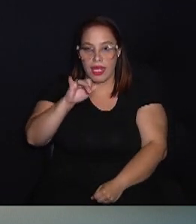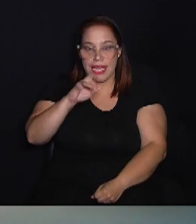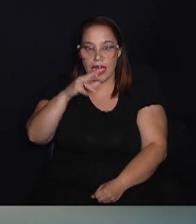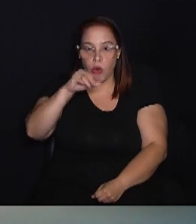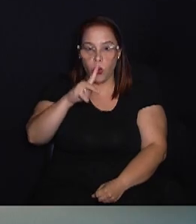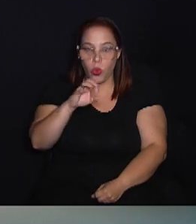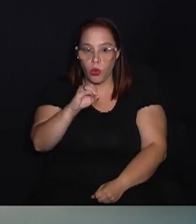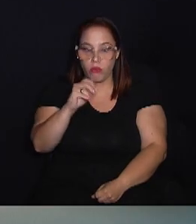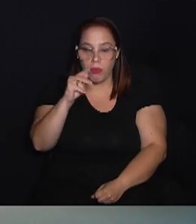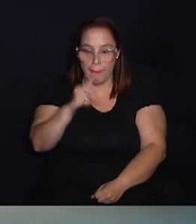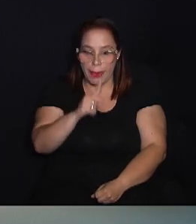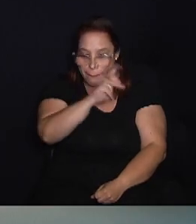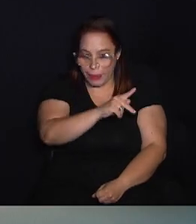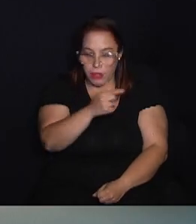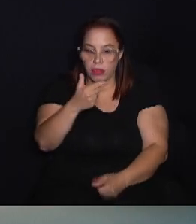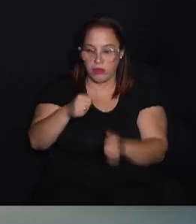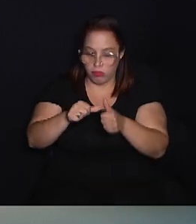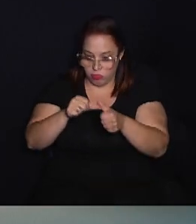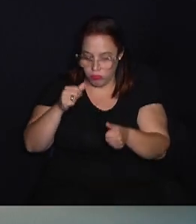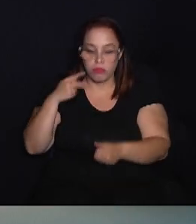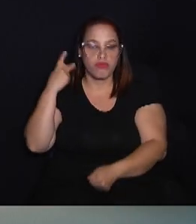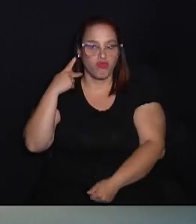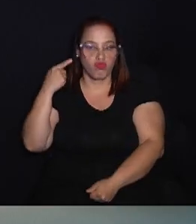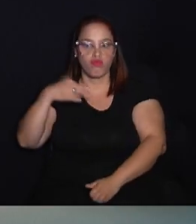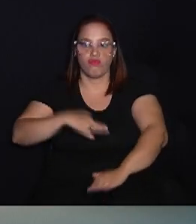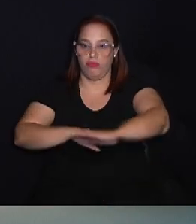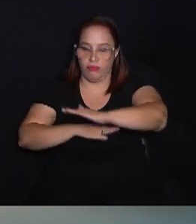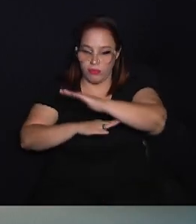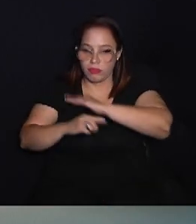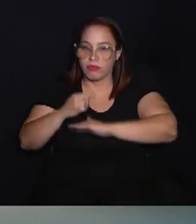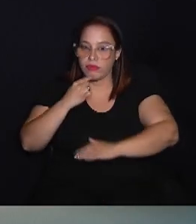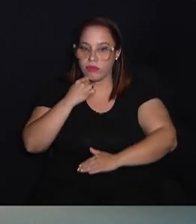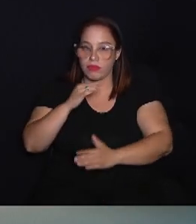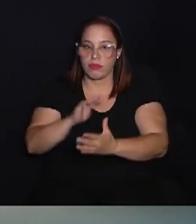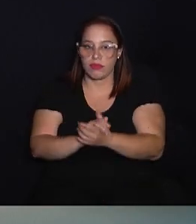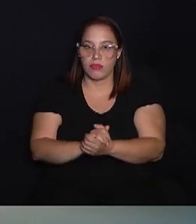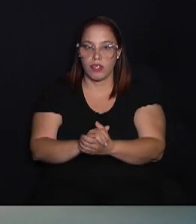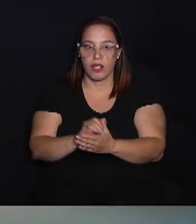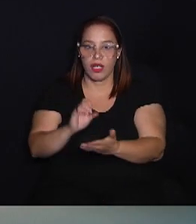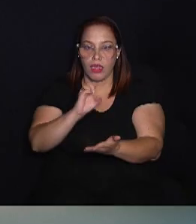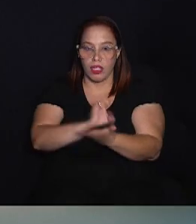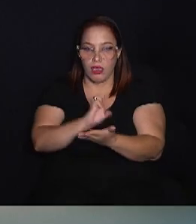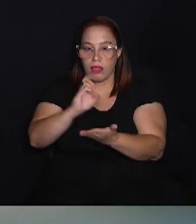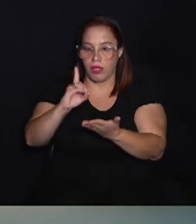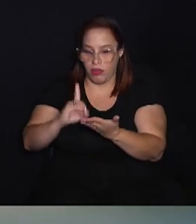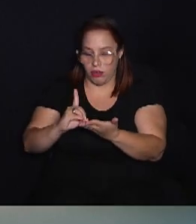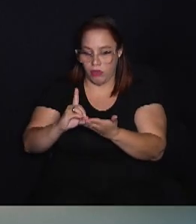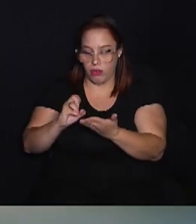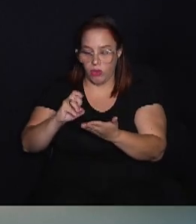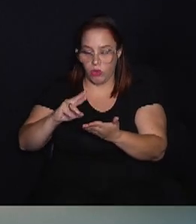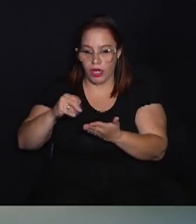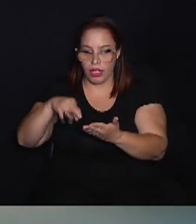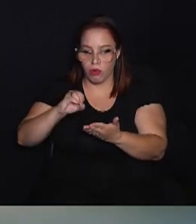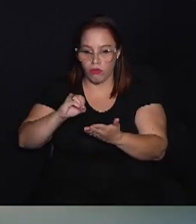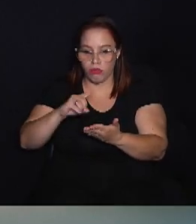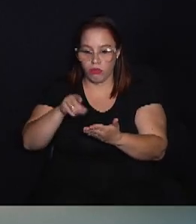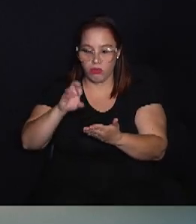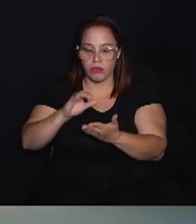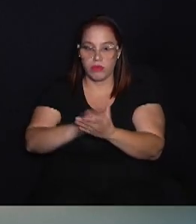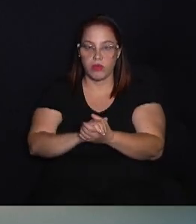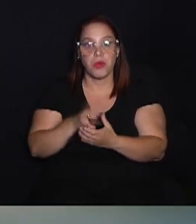primeira vez, ele que é do PL, eleito, assume mandato a partir de 2025. Nós temos